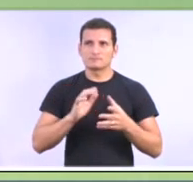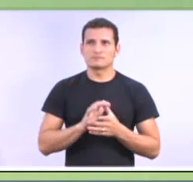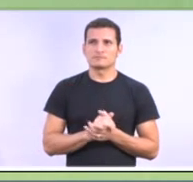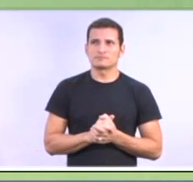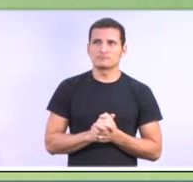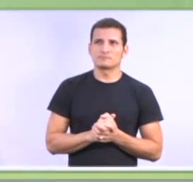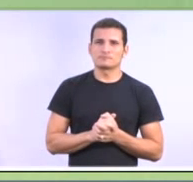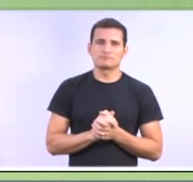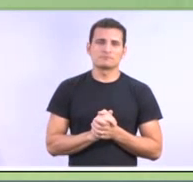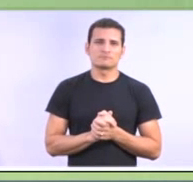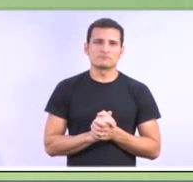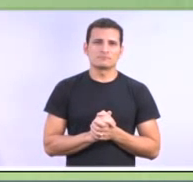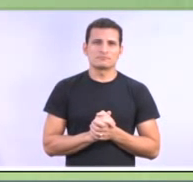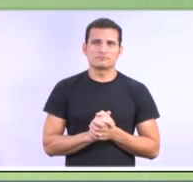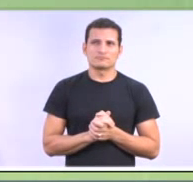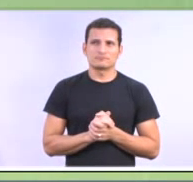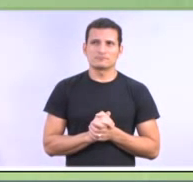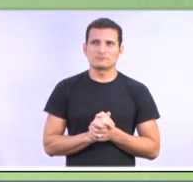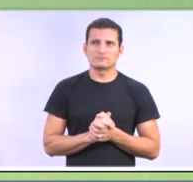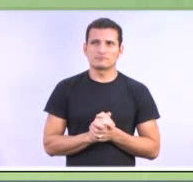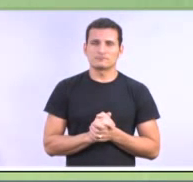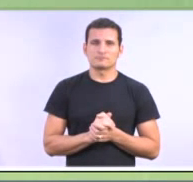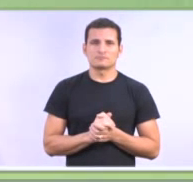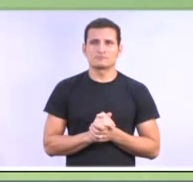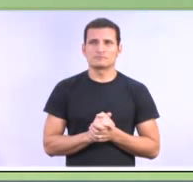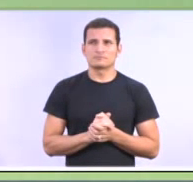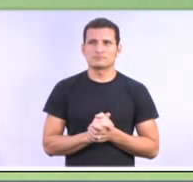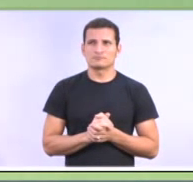indivíduo, usadas para concentrar